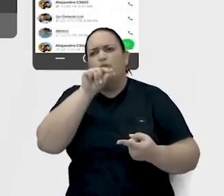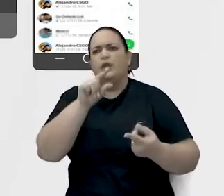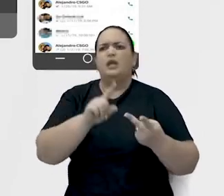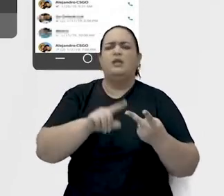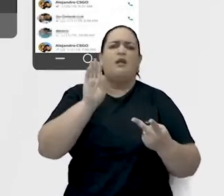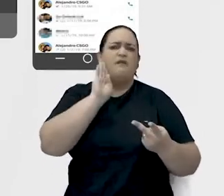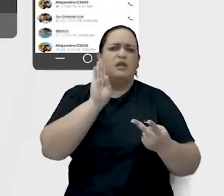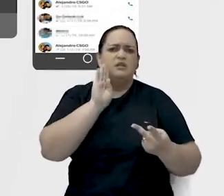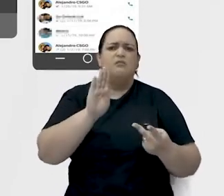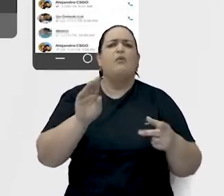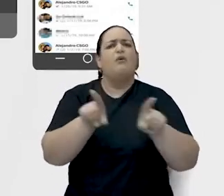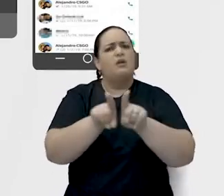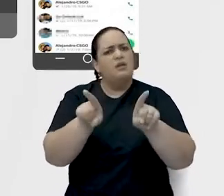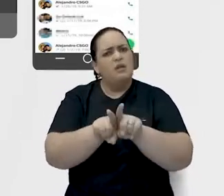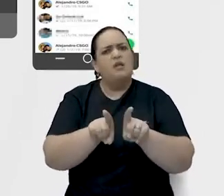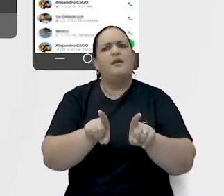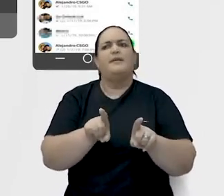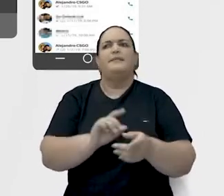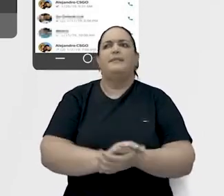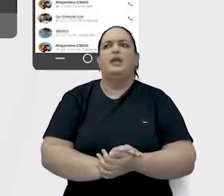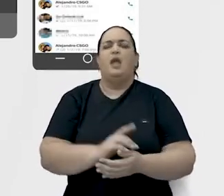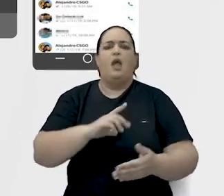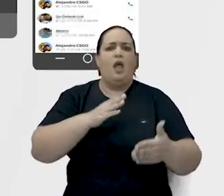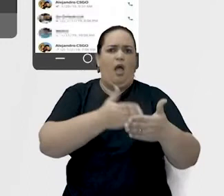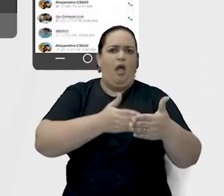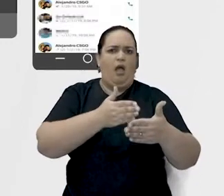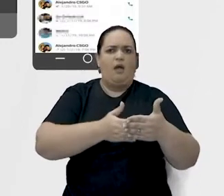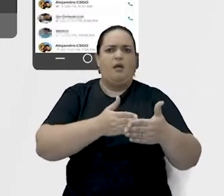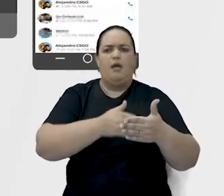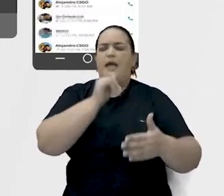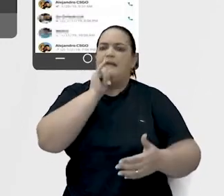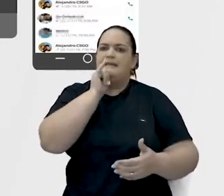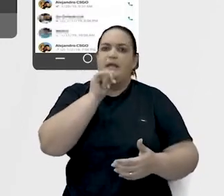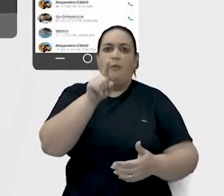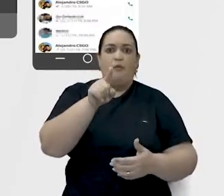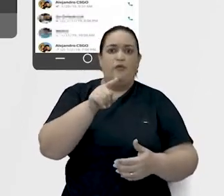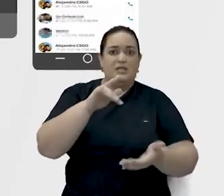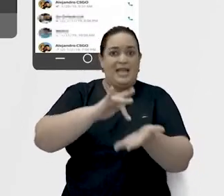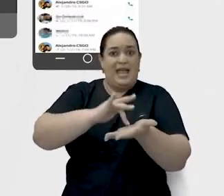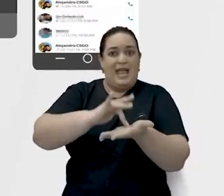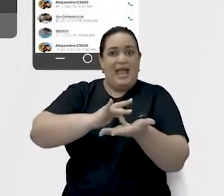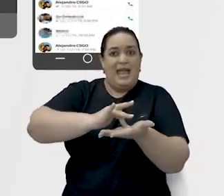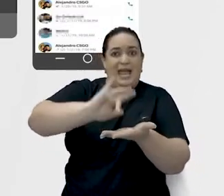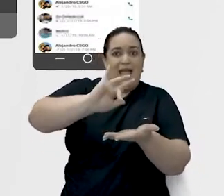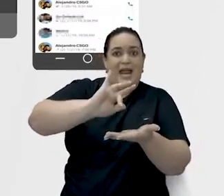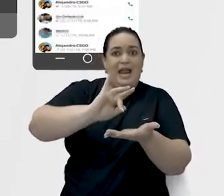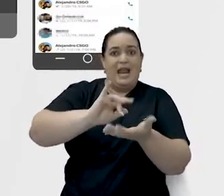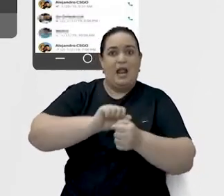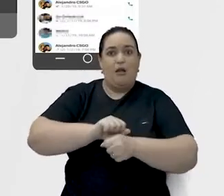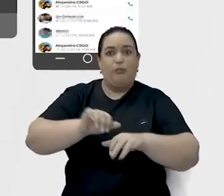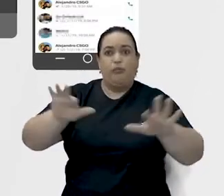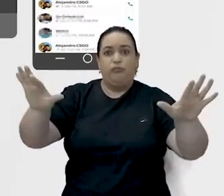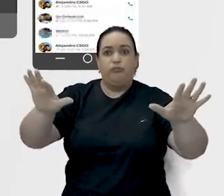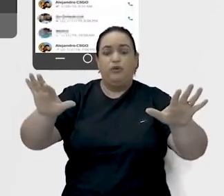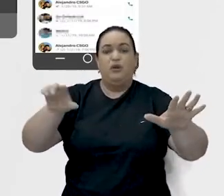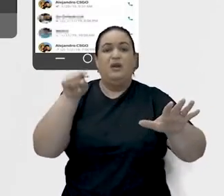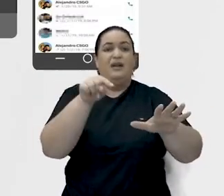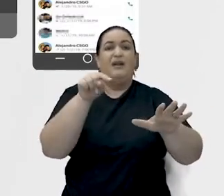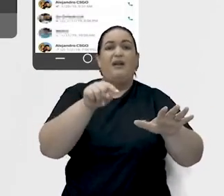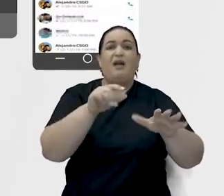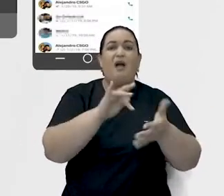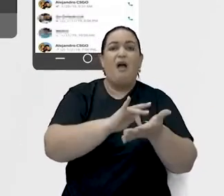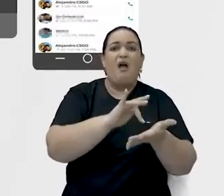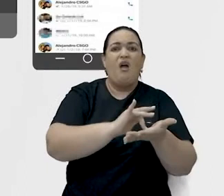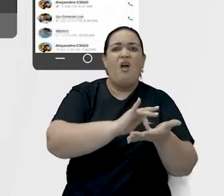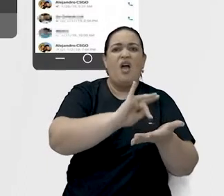do WhatsApp, se você encaminha muito um link, para alguém, depois de um tempo esse link ele começa